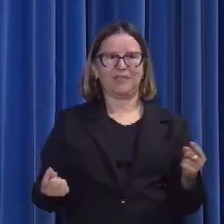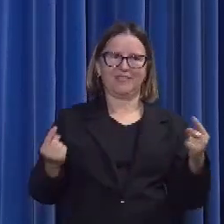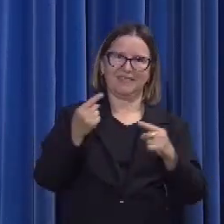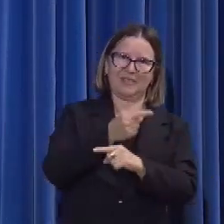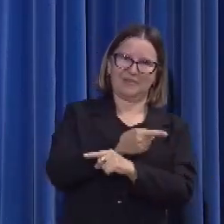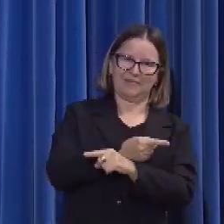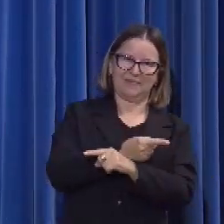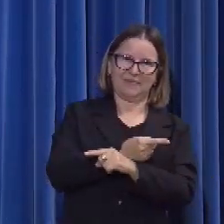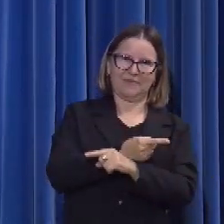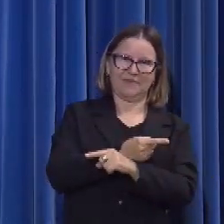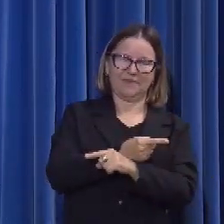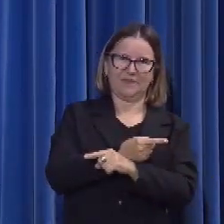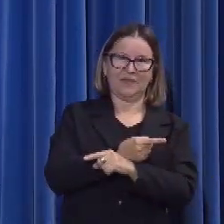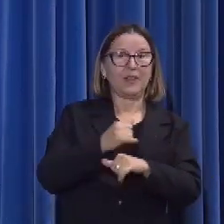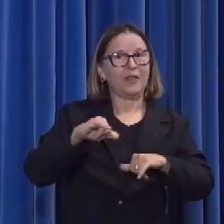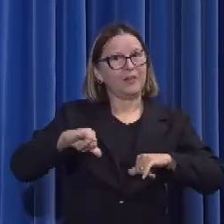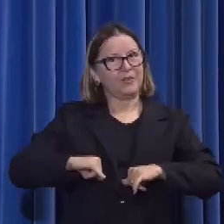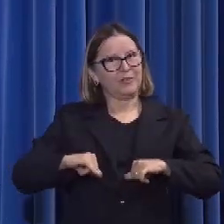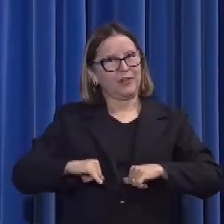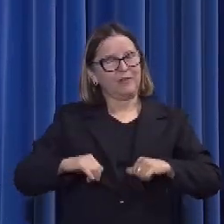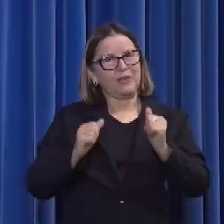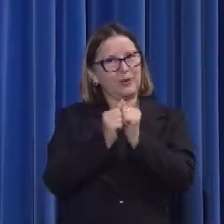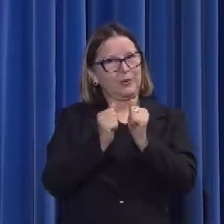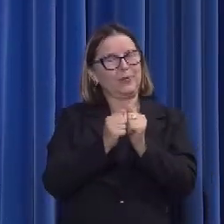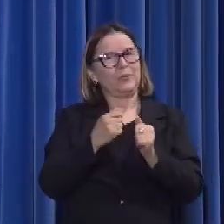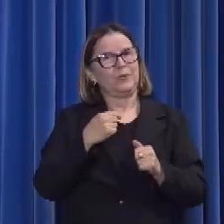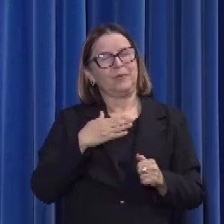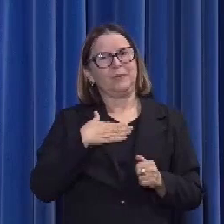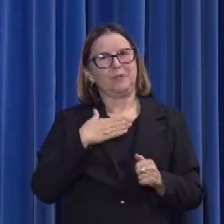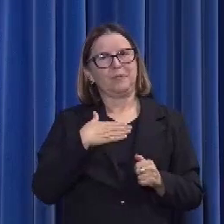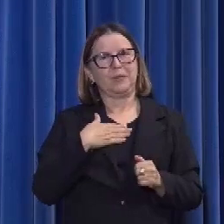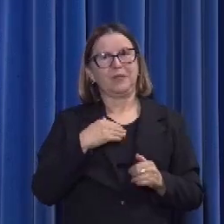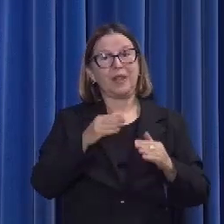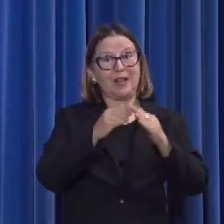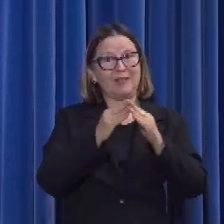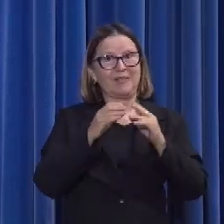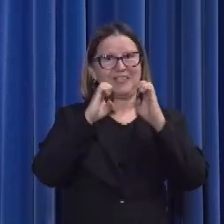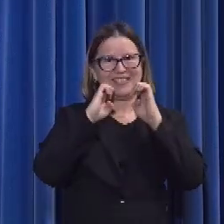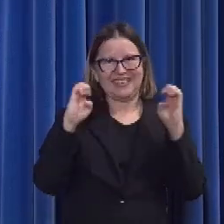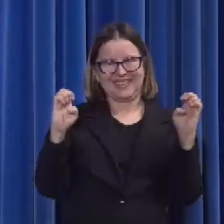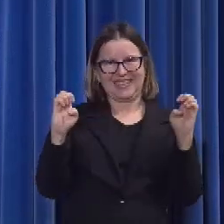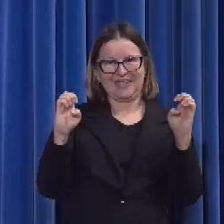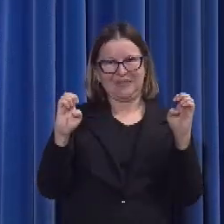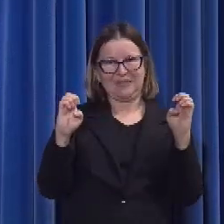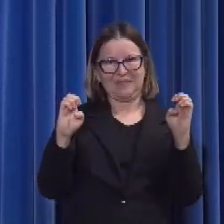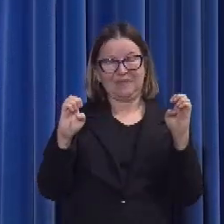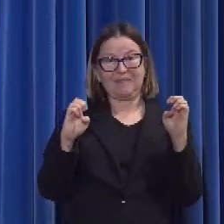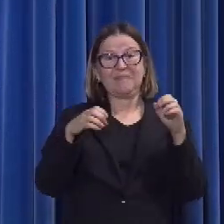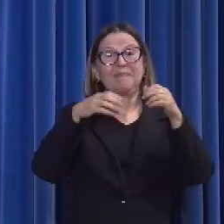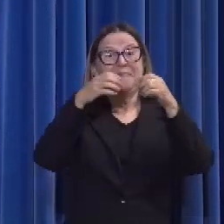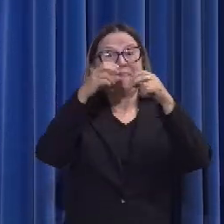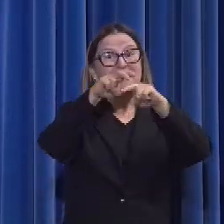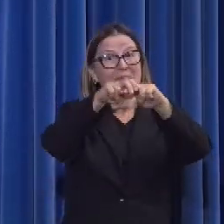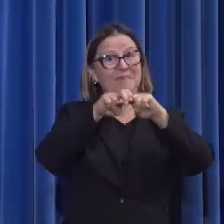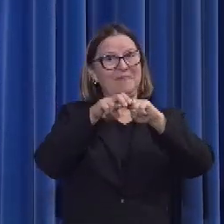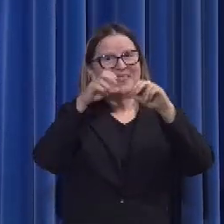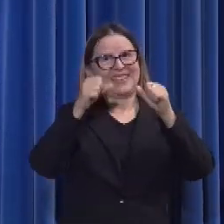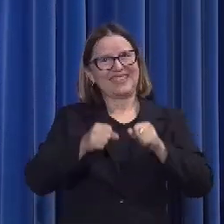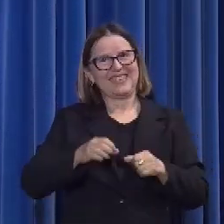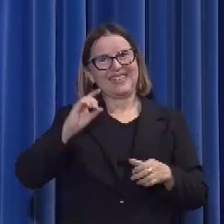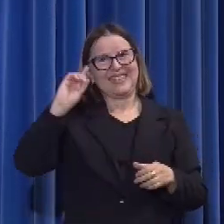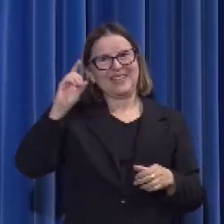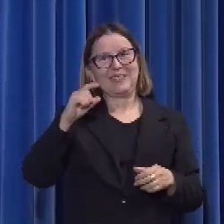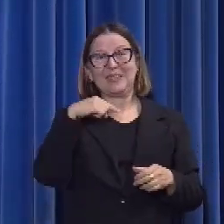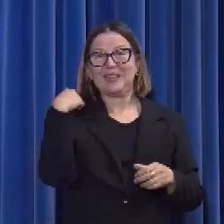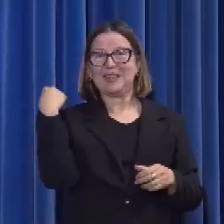contrário, participa comigo dos sofrimentos a favor do Evangelho, segundo o poder de Deus que nos